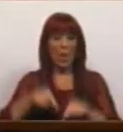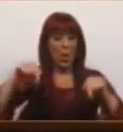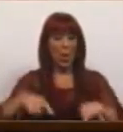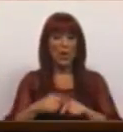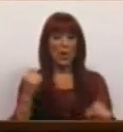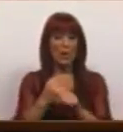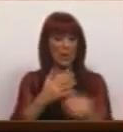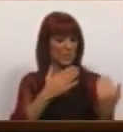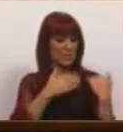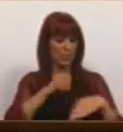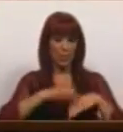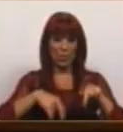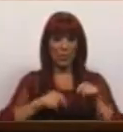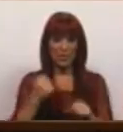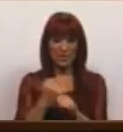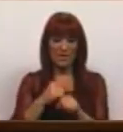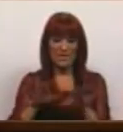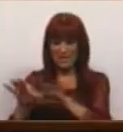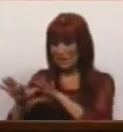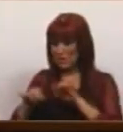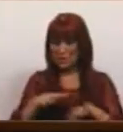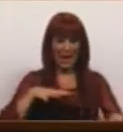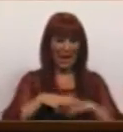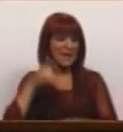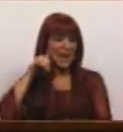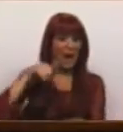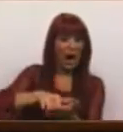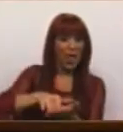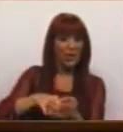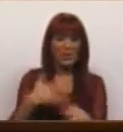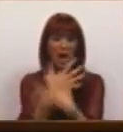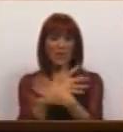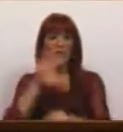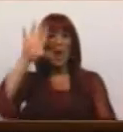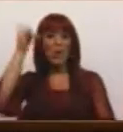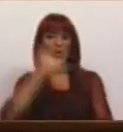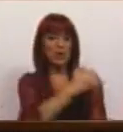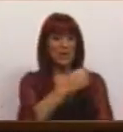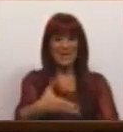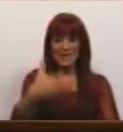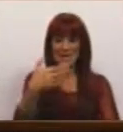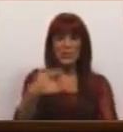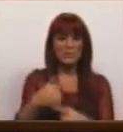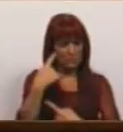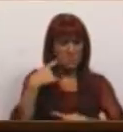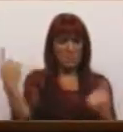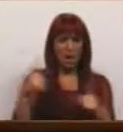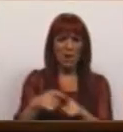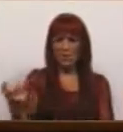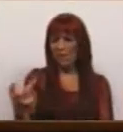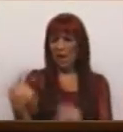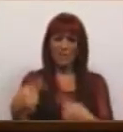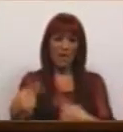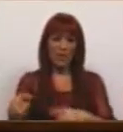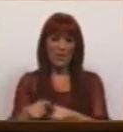a operadora responsável pelo serviço universal da rede fixa, os incêndios que ocorreram em 2017 vieram realçar as